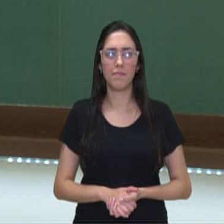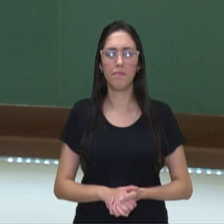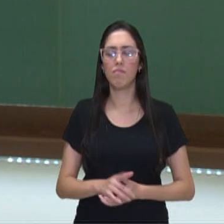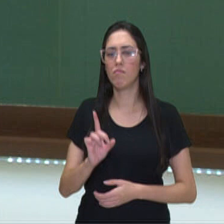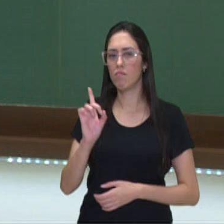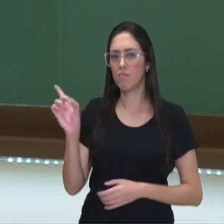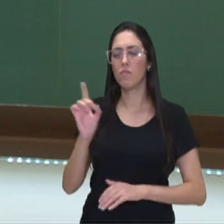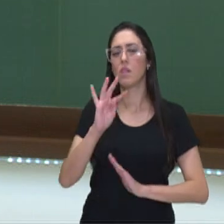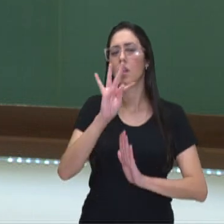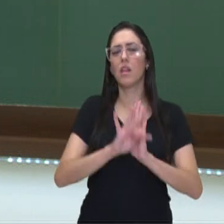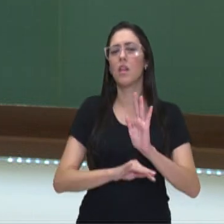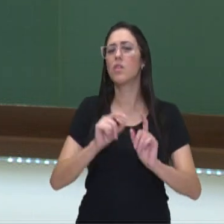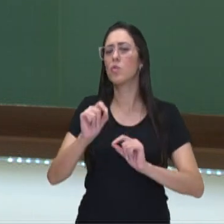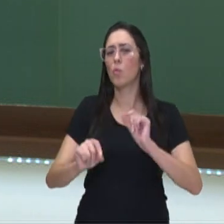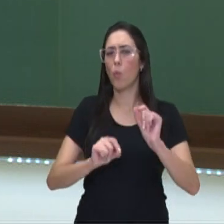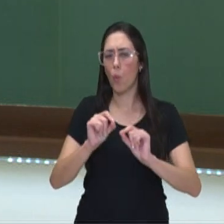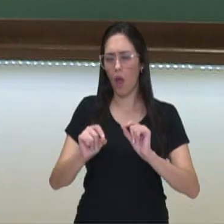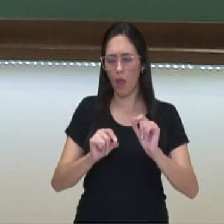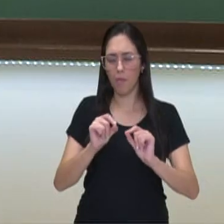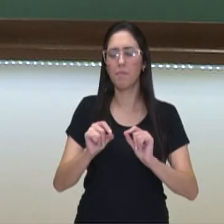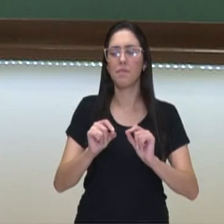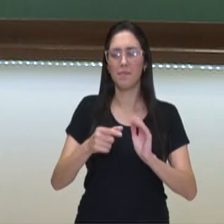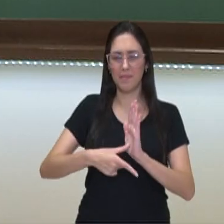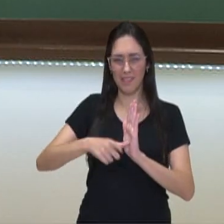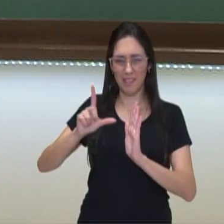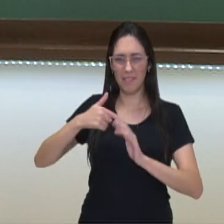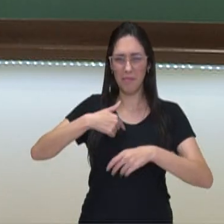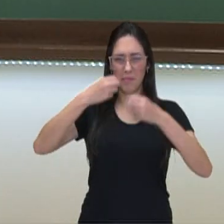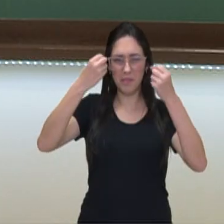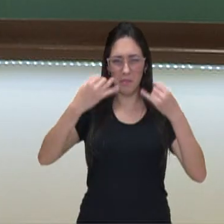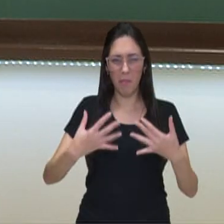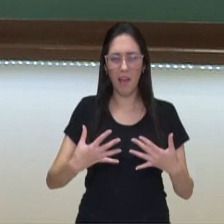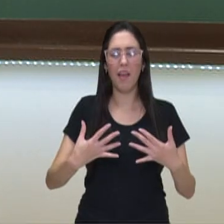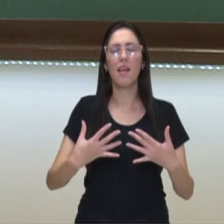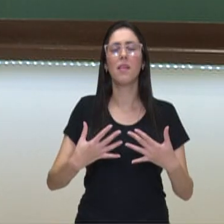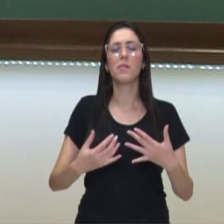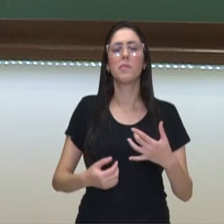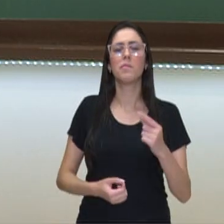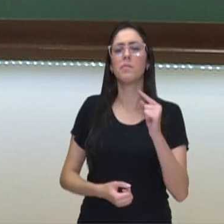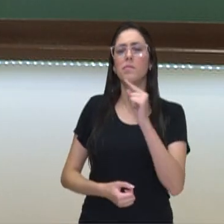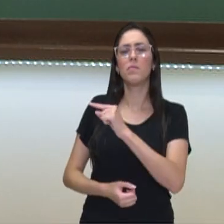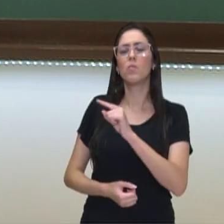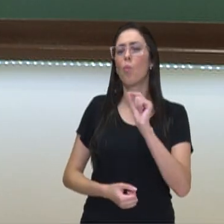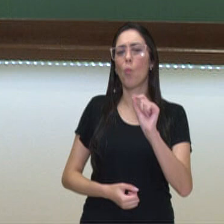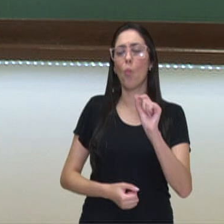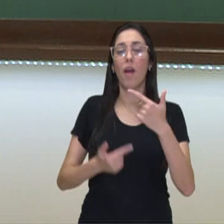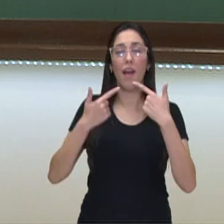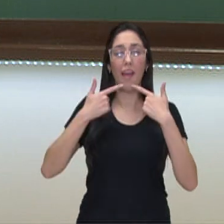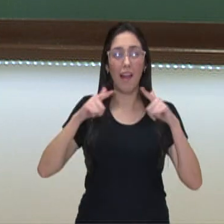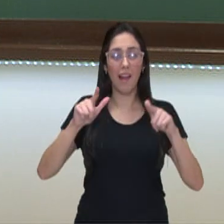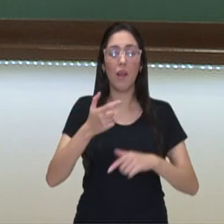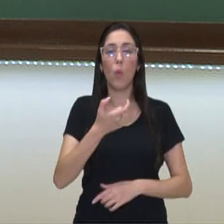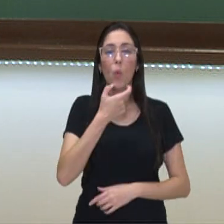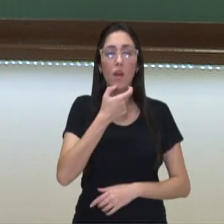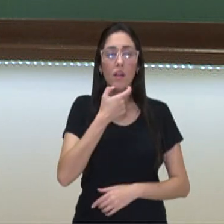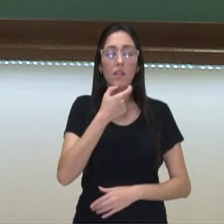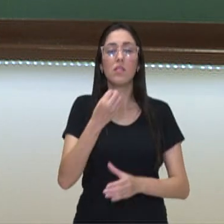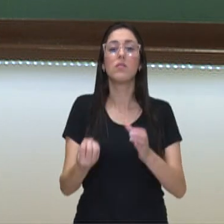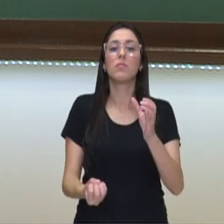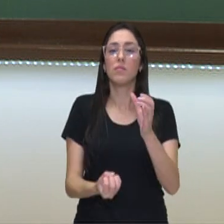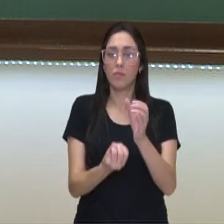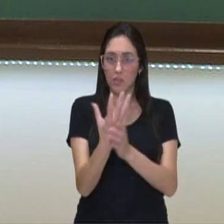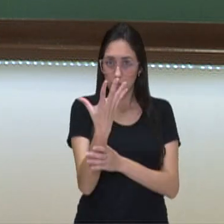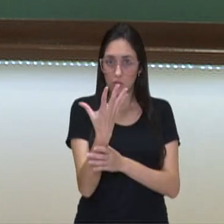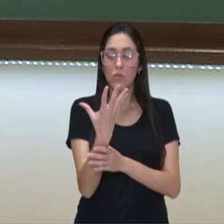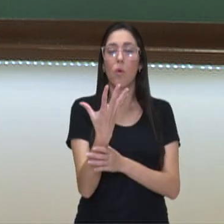está dizendo ali que, de acordo com esse texto que nós acabamos de ler, o inglês, a língua inglesa, teve origem